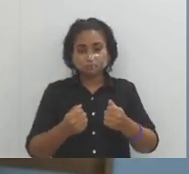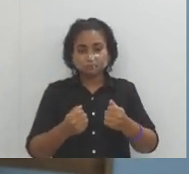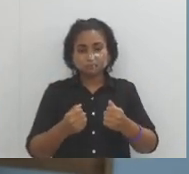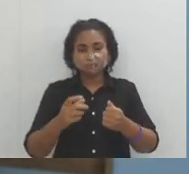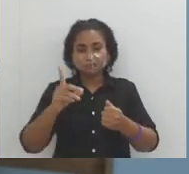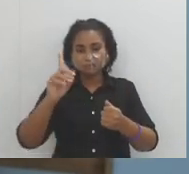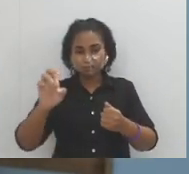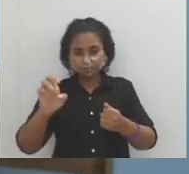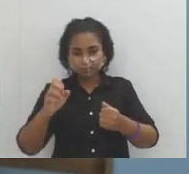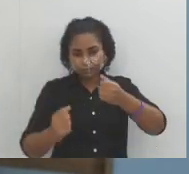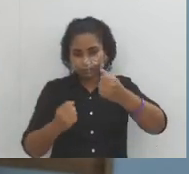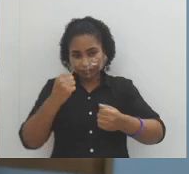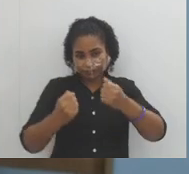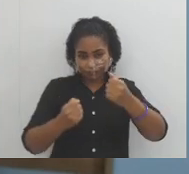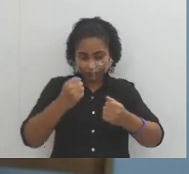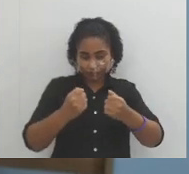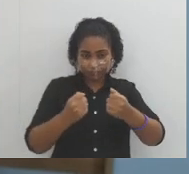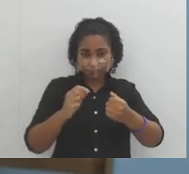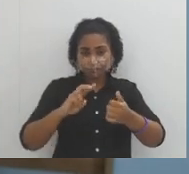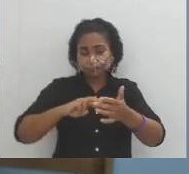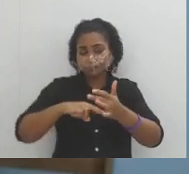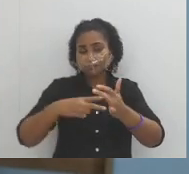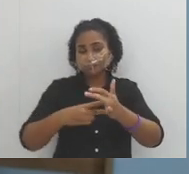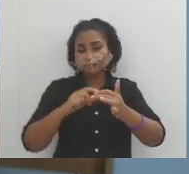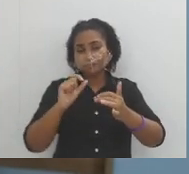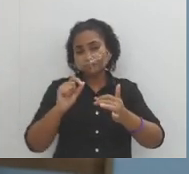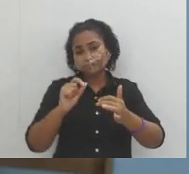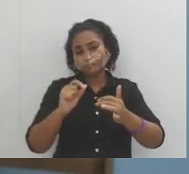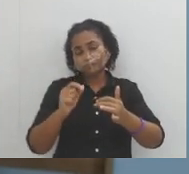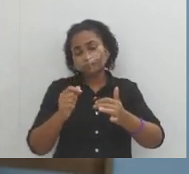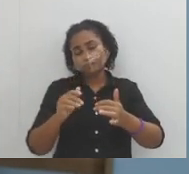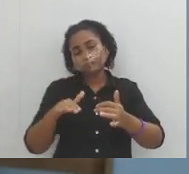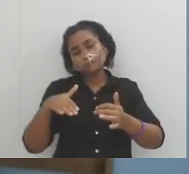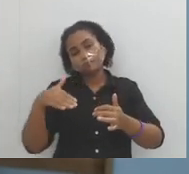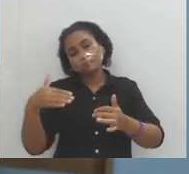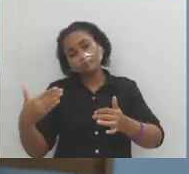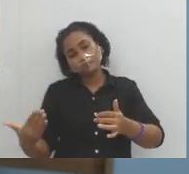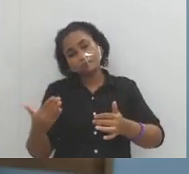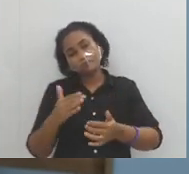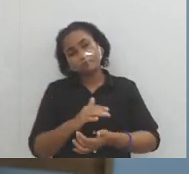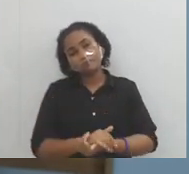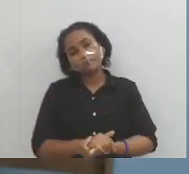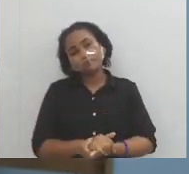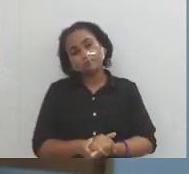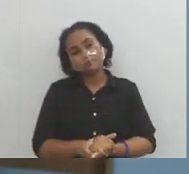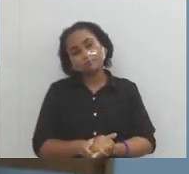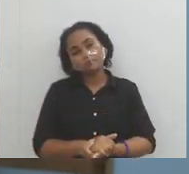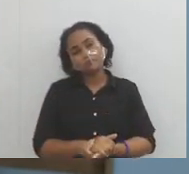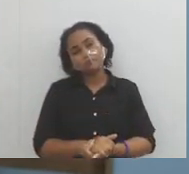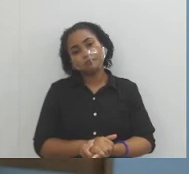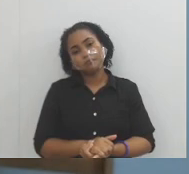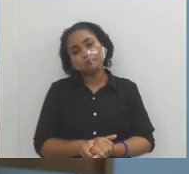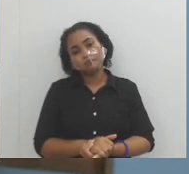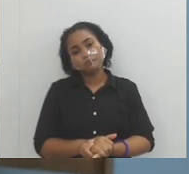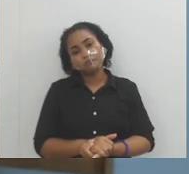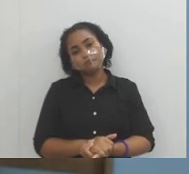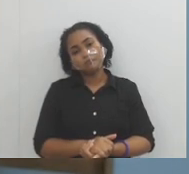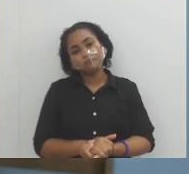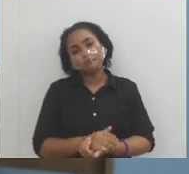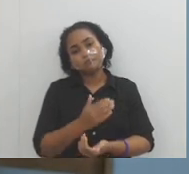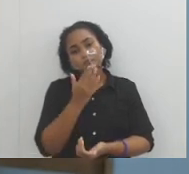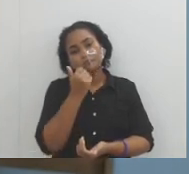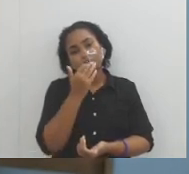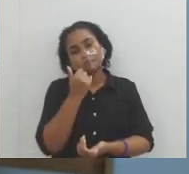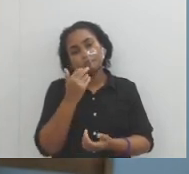carro é um adjunto adverbial de meio. Quando eu digo